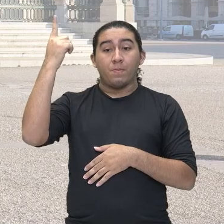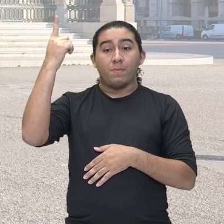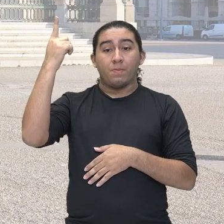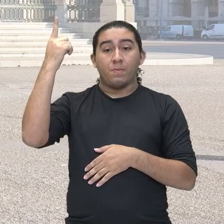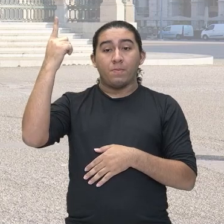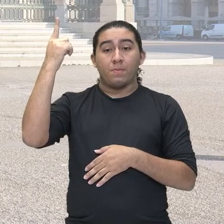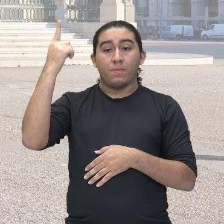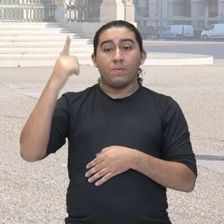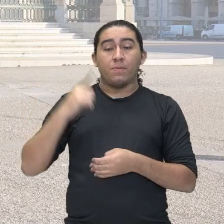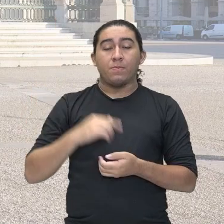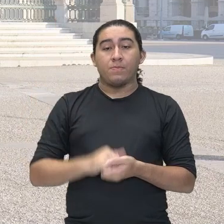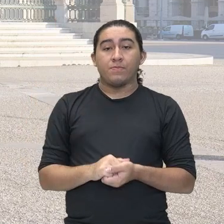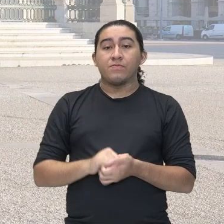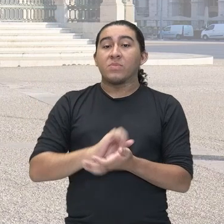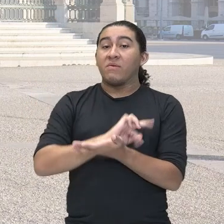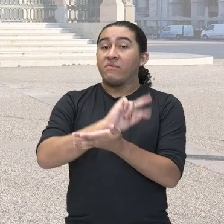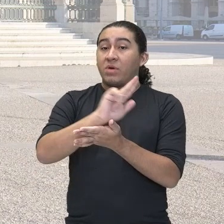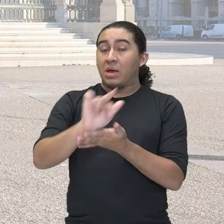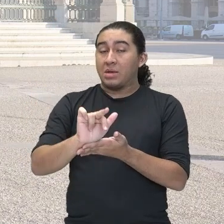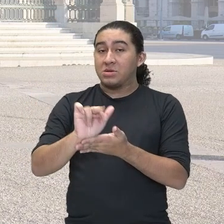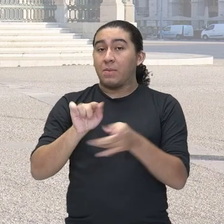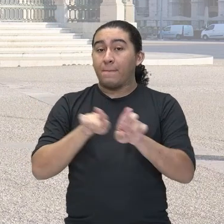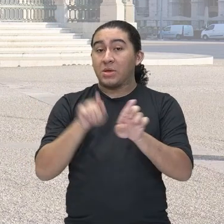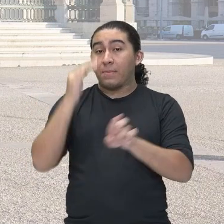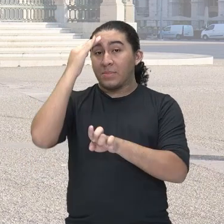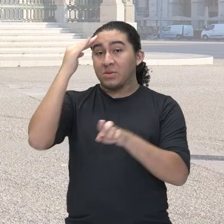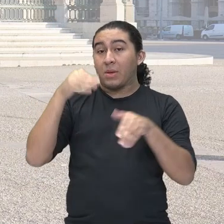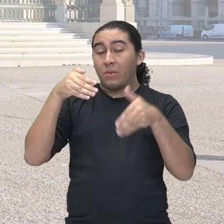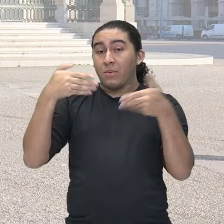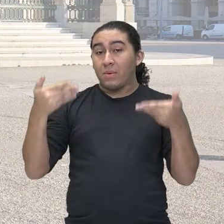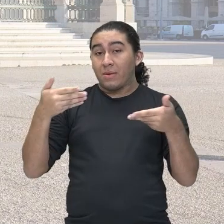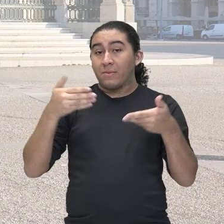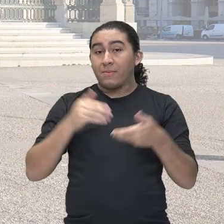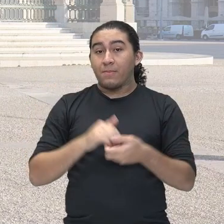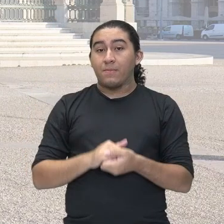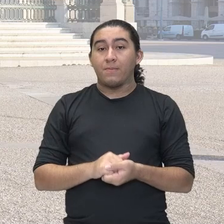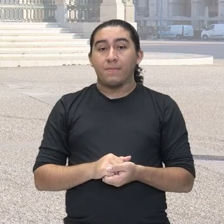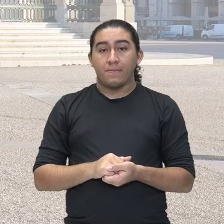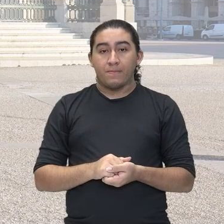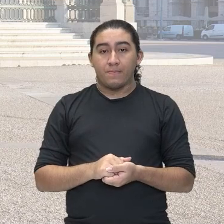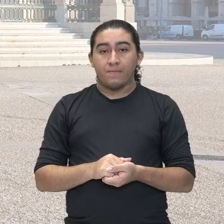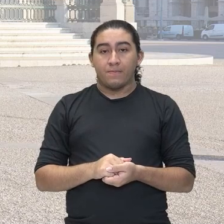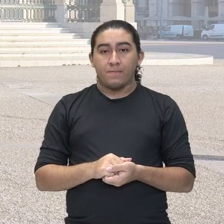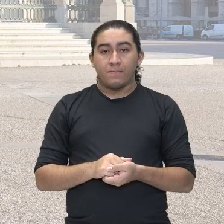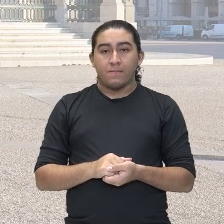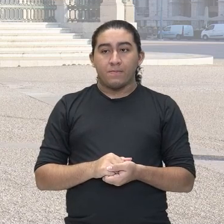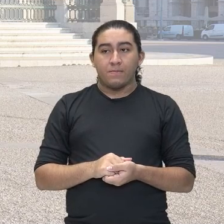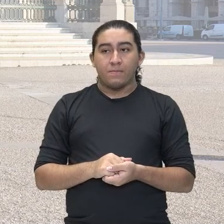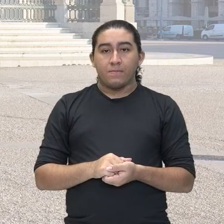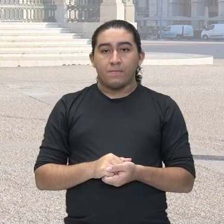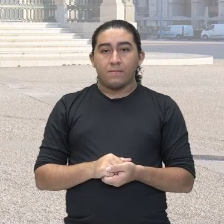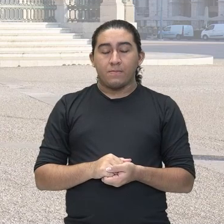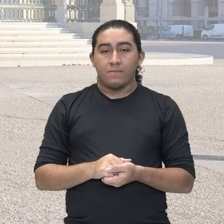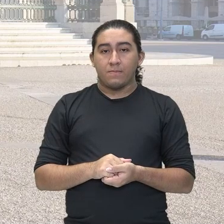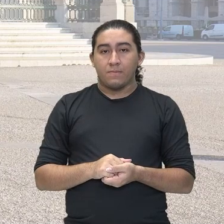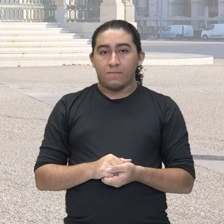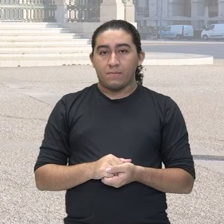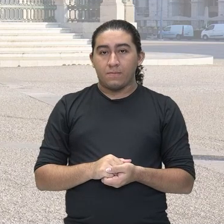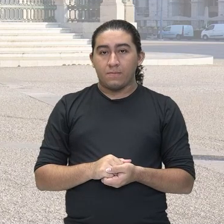características. As principais características são, vamos ver, busca pelo equilíbrio,